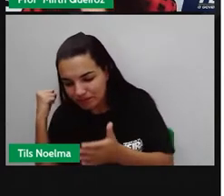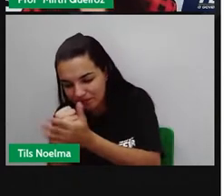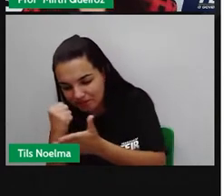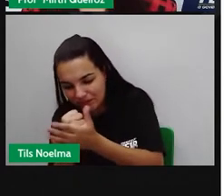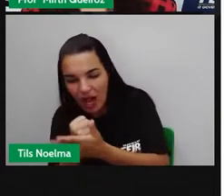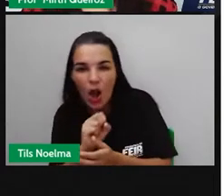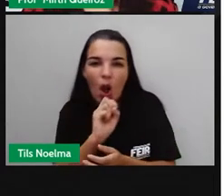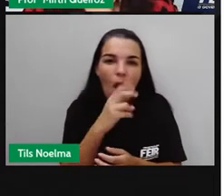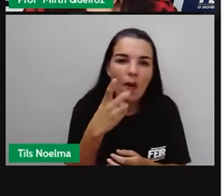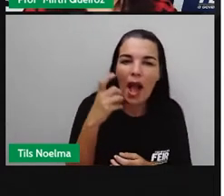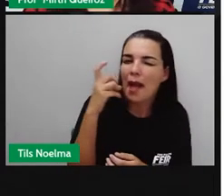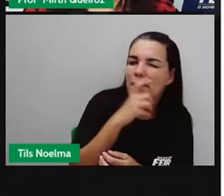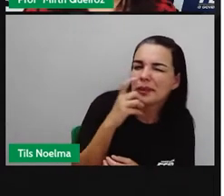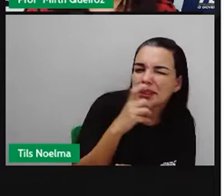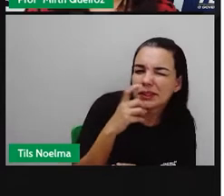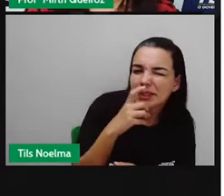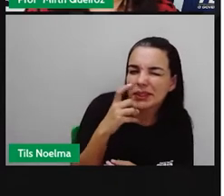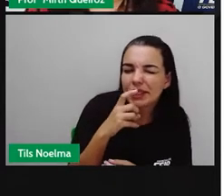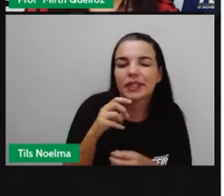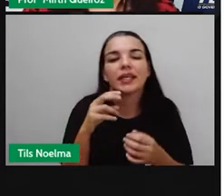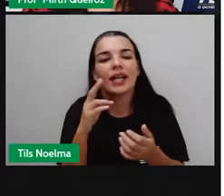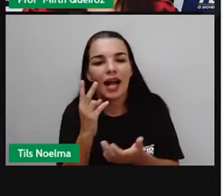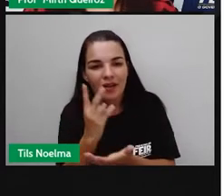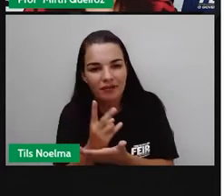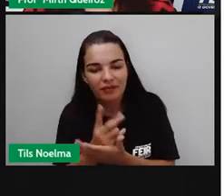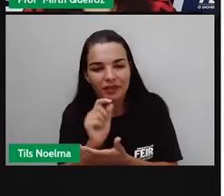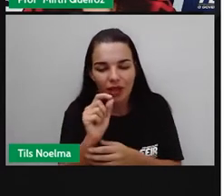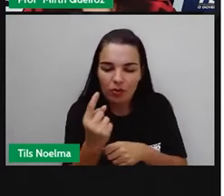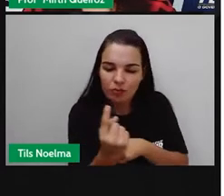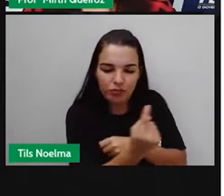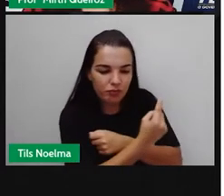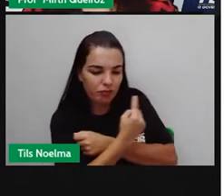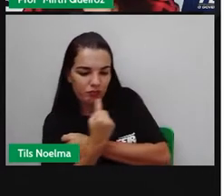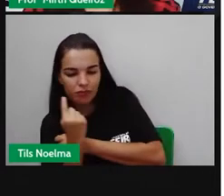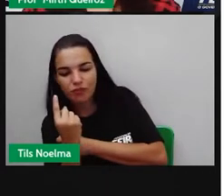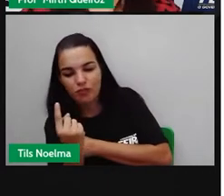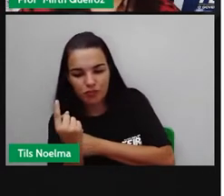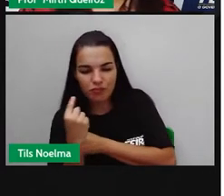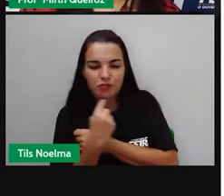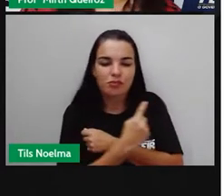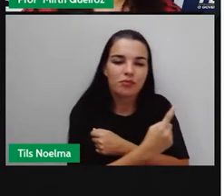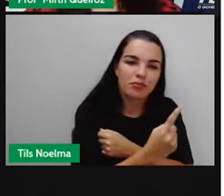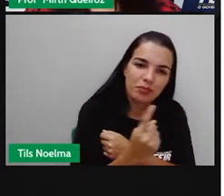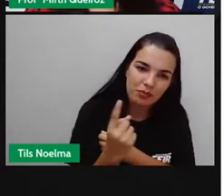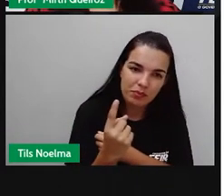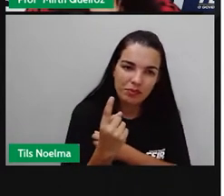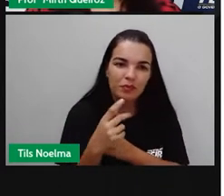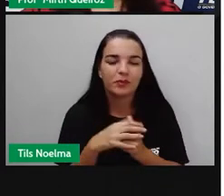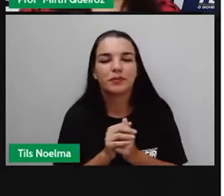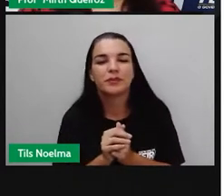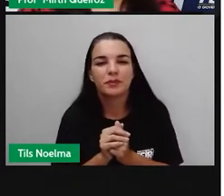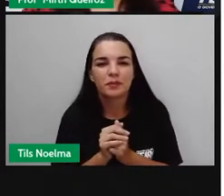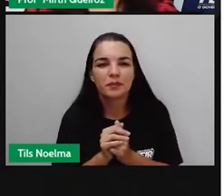então é mentira, também costuma acontecer na quadrilha, e aí todos dão meia volta novamente e diz: ah!